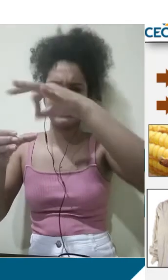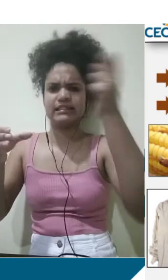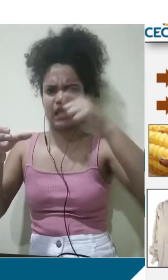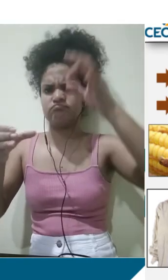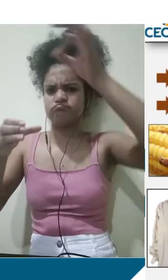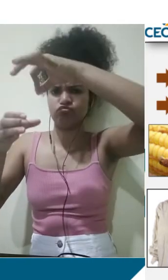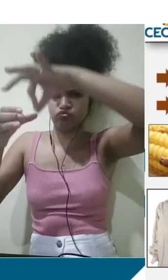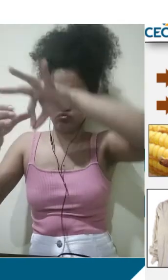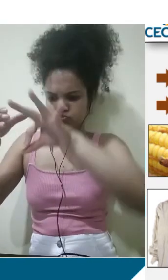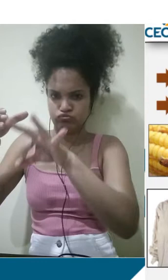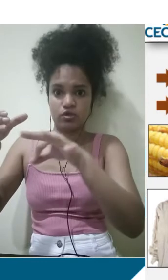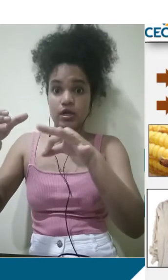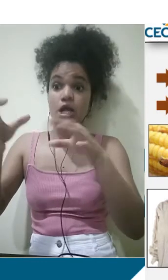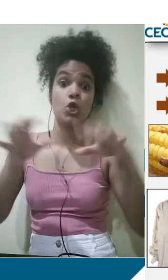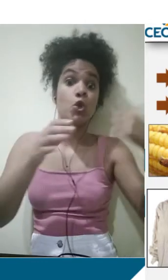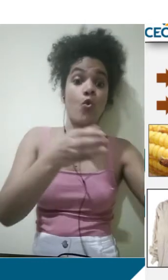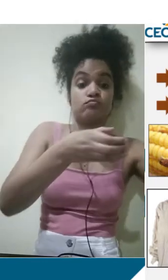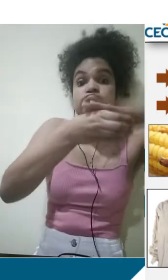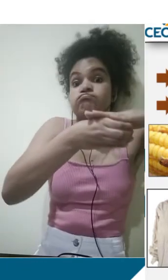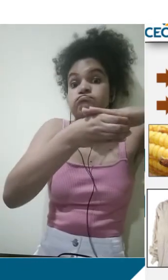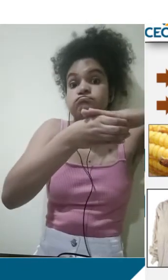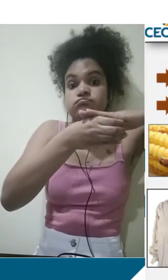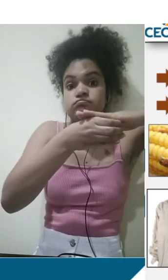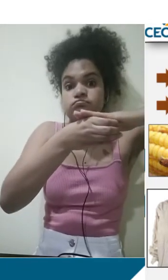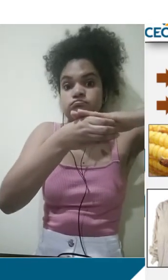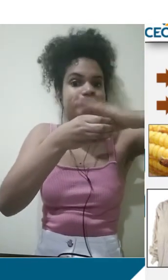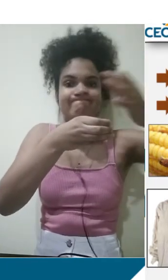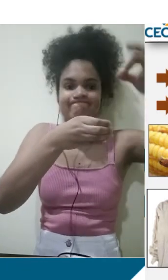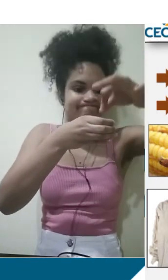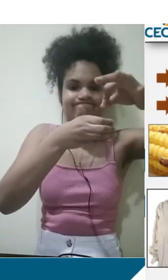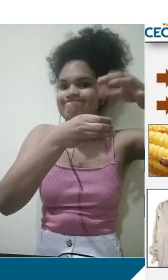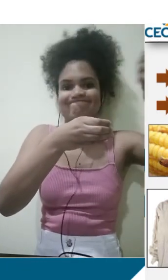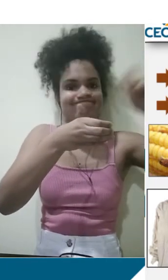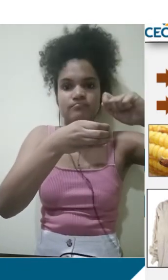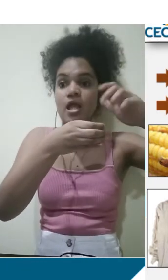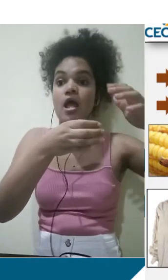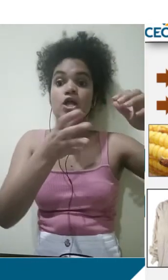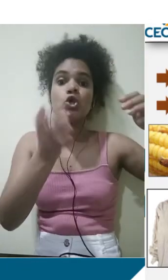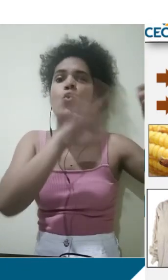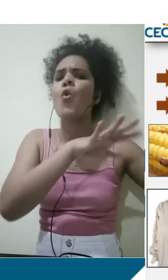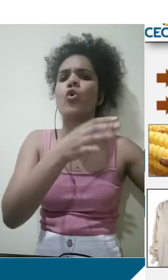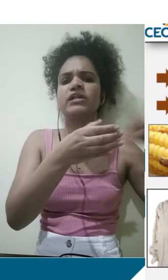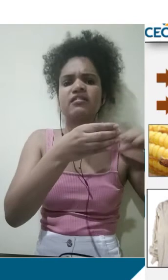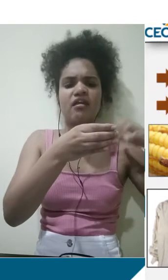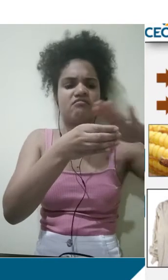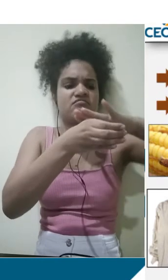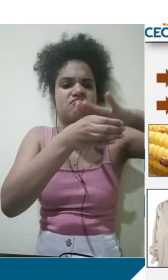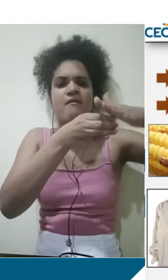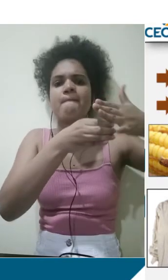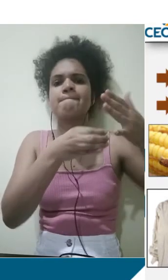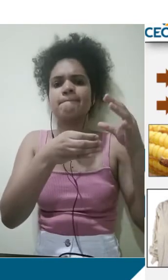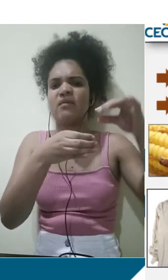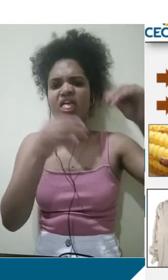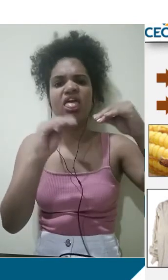frascos fechados, nos quais as moscas não poderiam entrar, e frascos fechados com uma tela, uma gaze, por